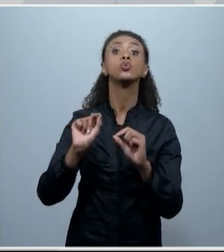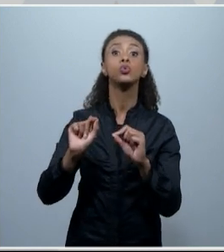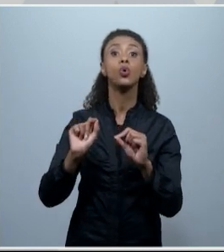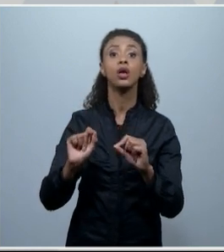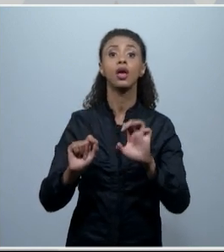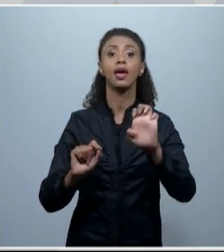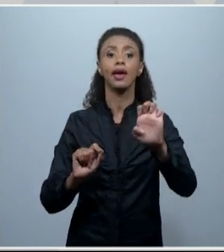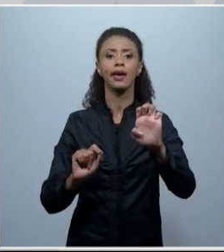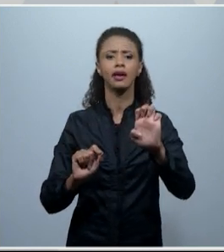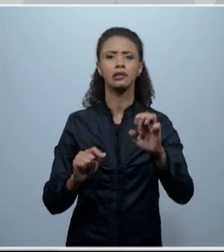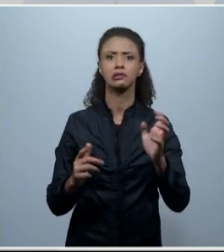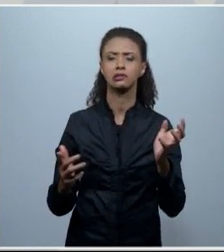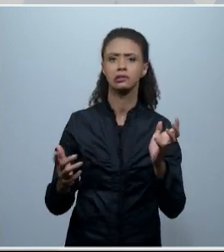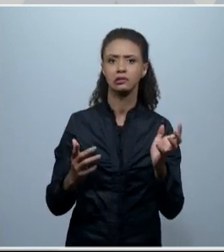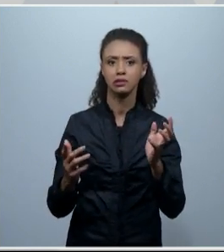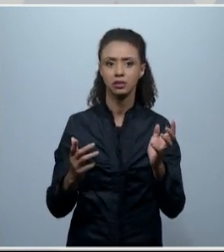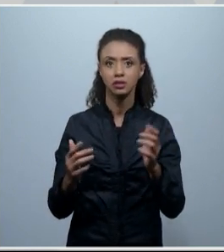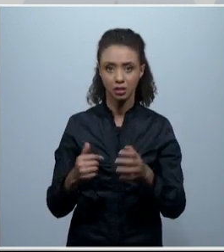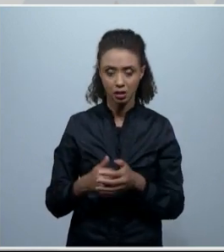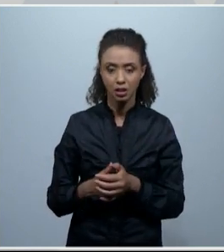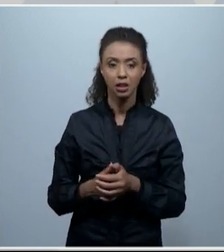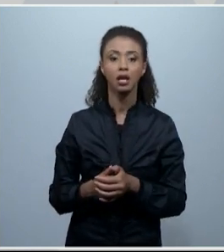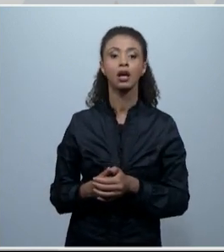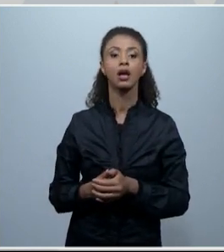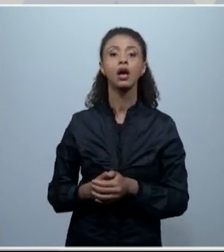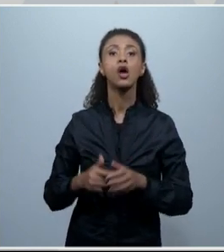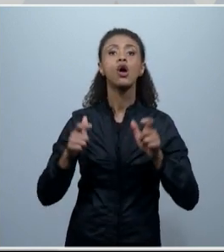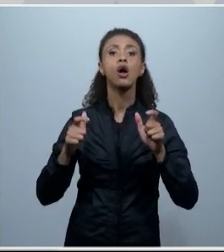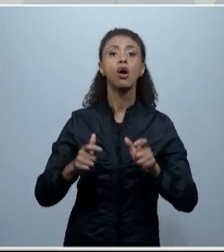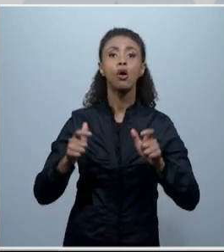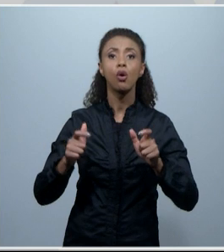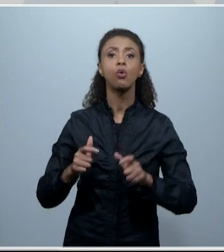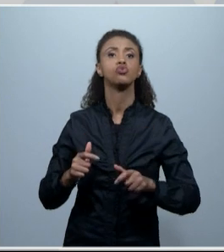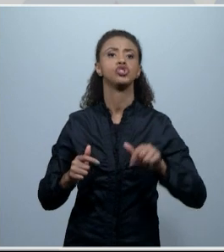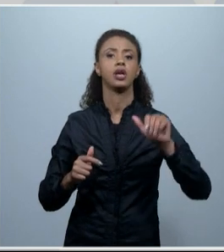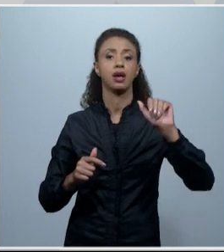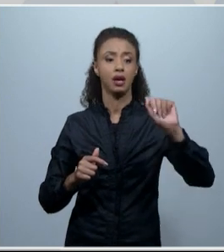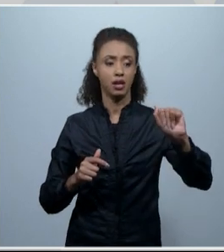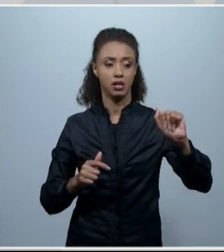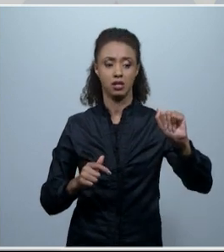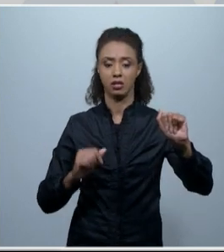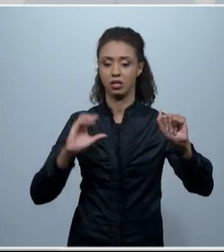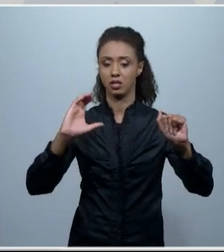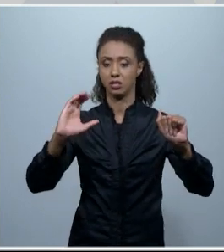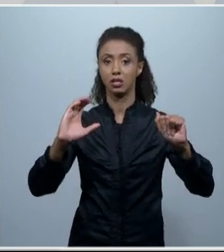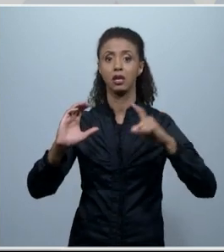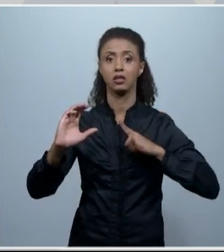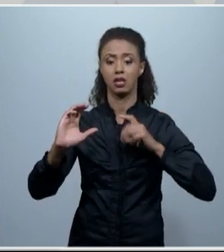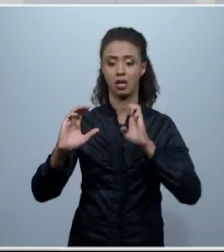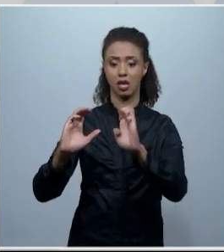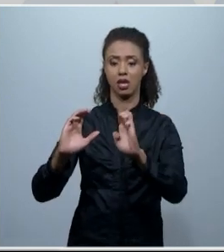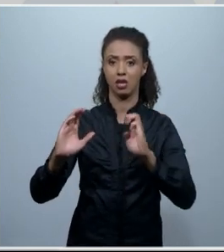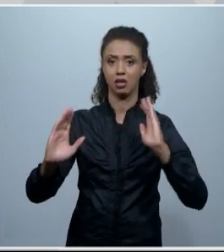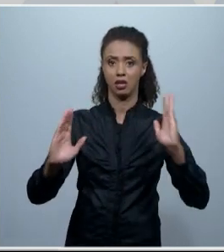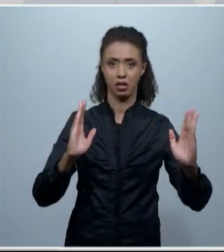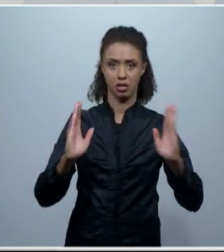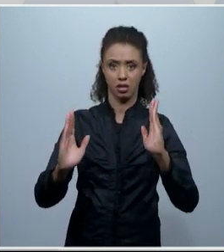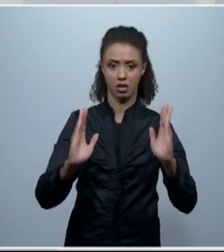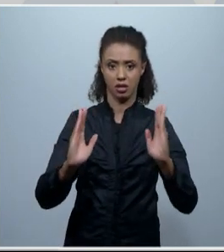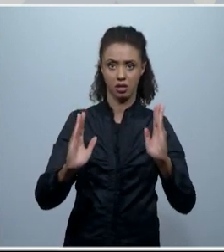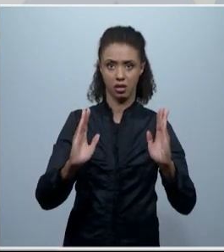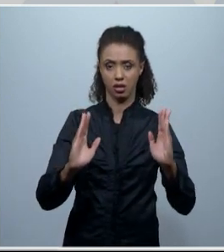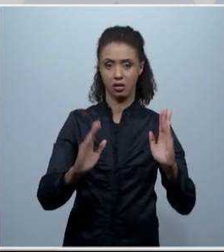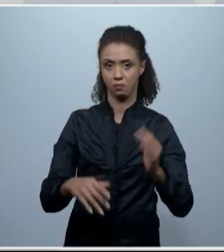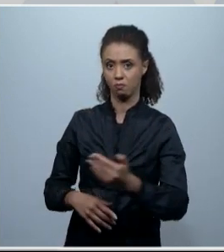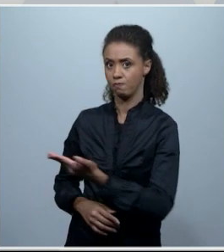então você tem duas retas a reta ligando a e c a reta ligando a e b o ponto de táxi entre a e b